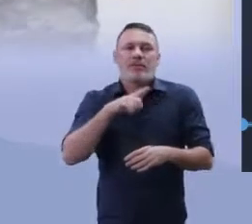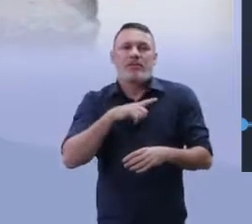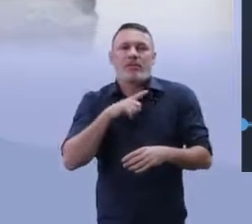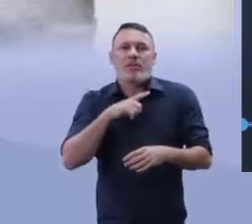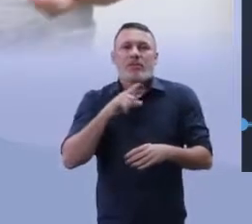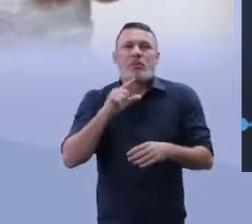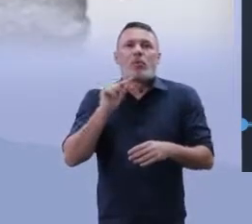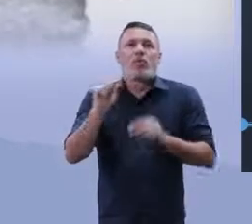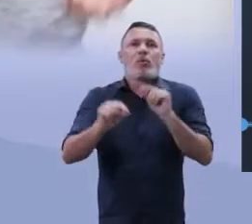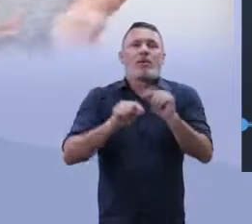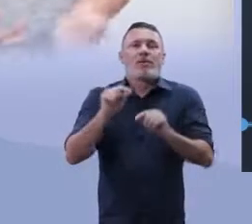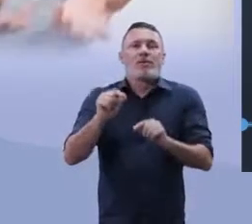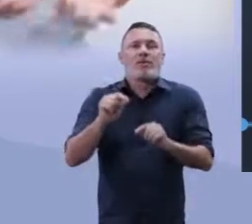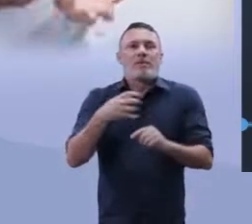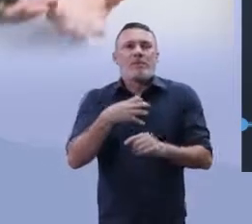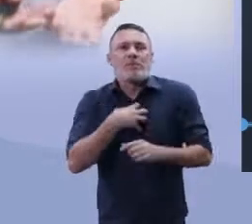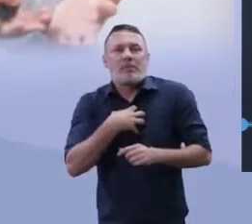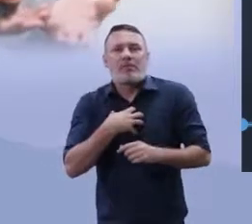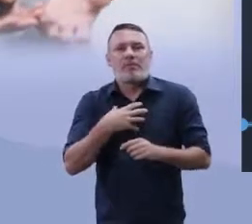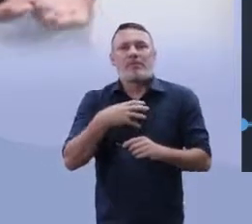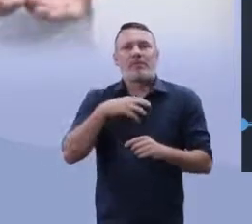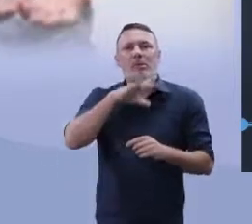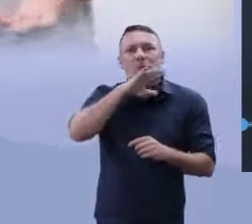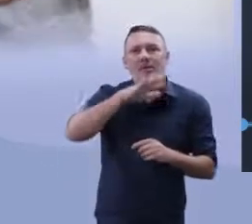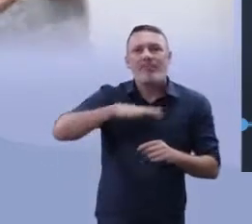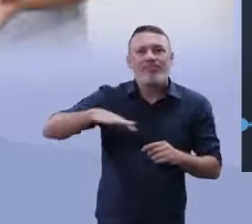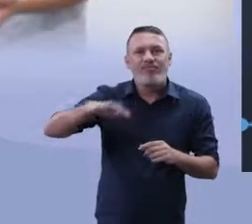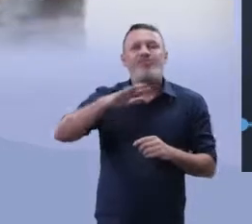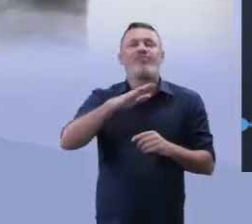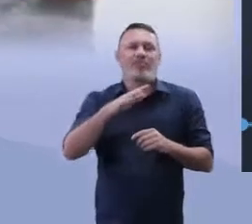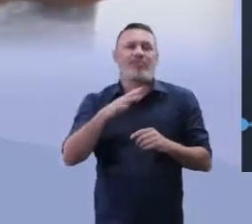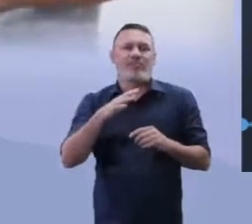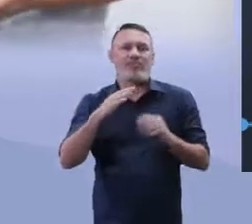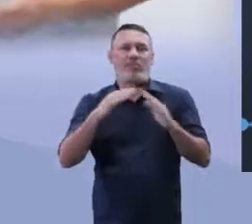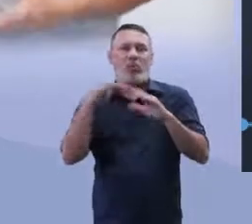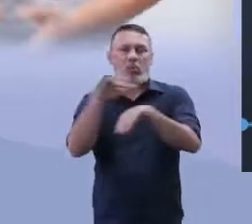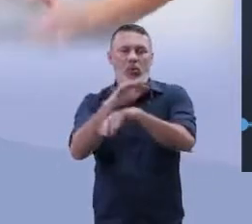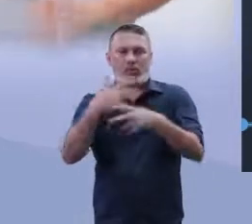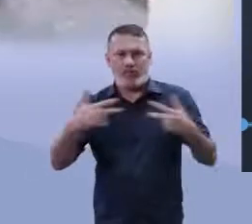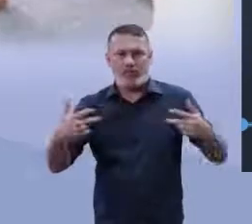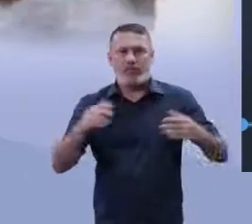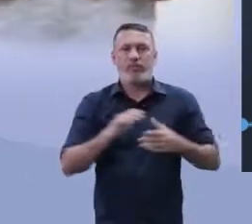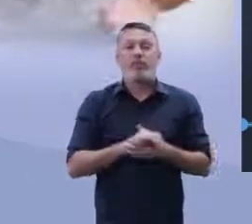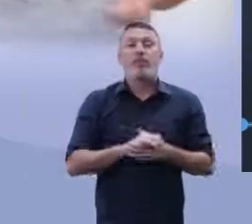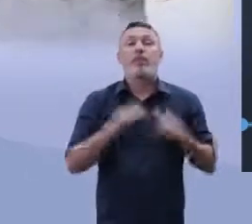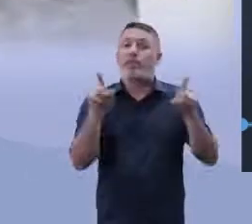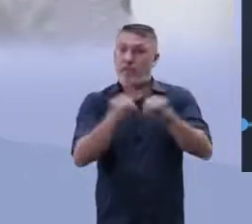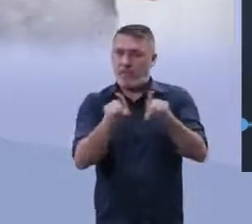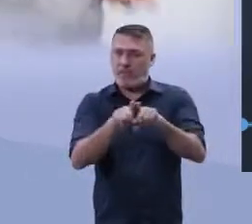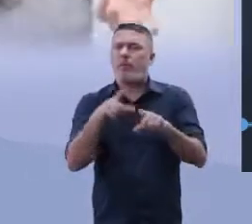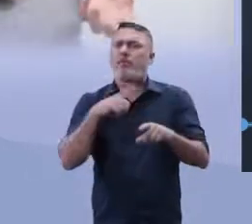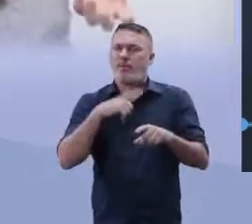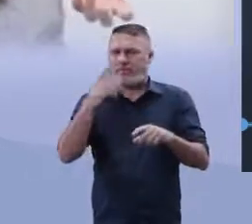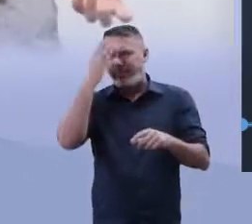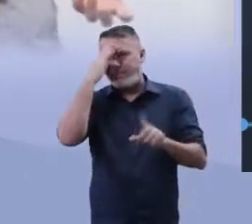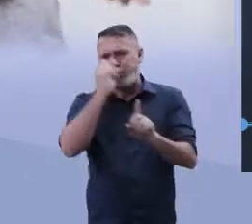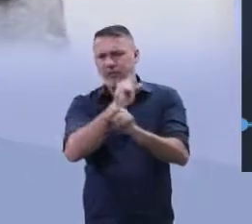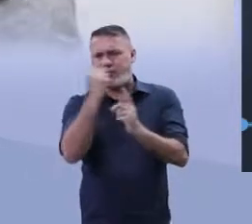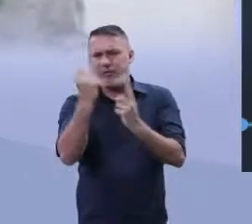a fragilidade dele para isso, porque o sujeito está em situação de rua. Falamos dessa questão que há um preconceito